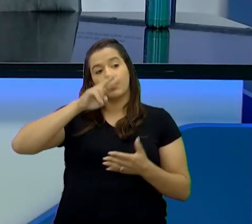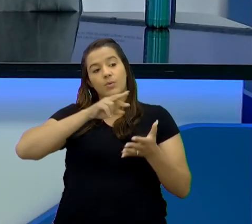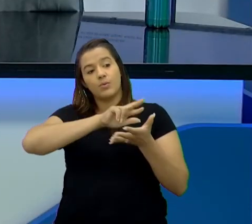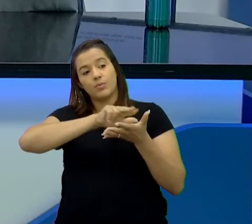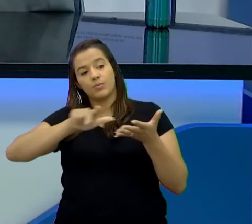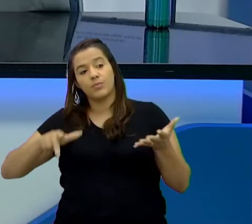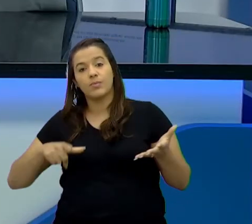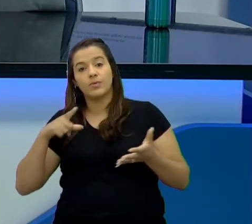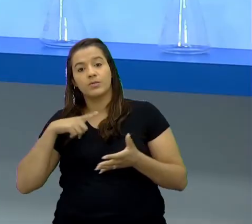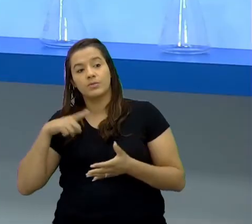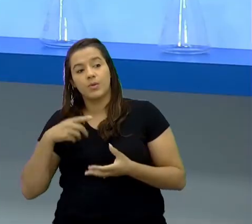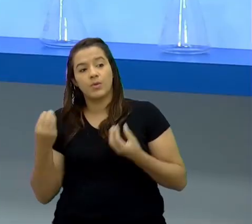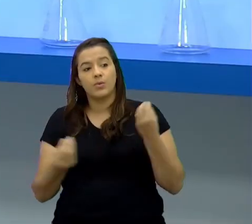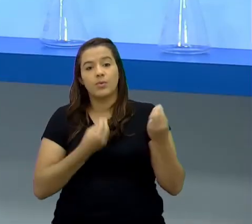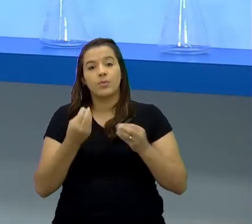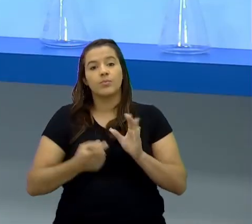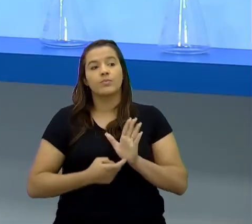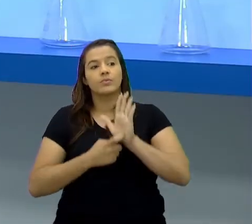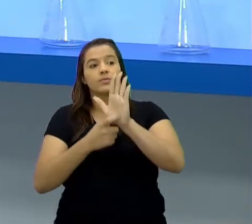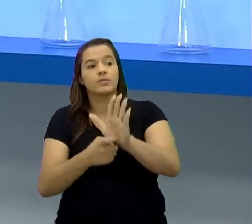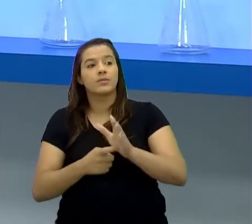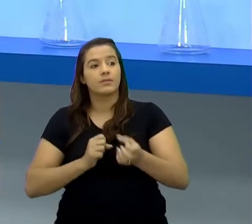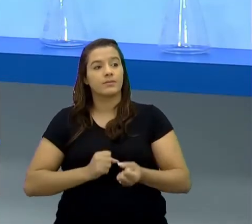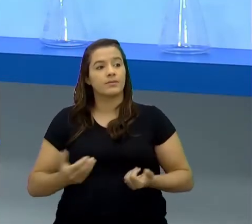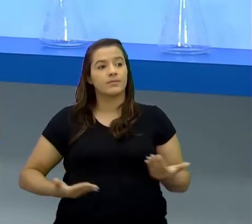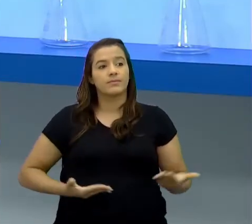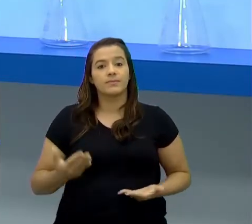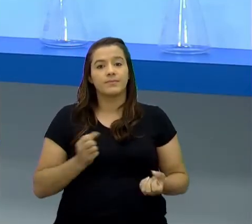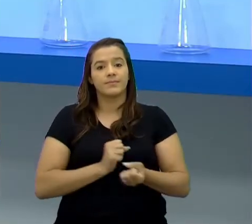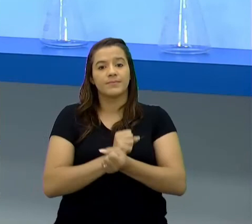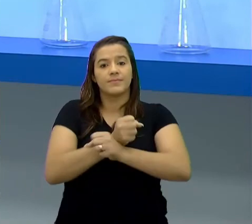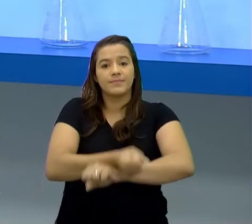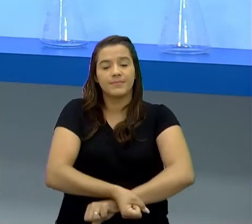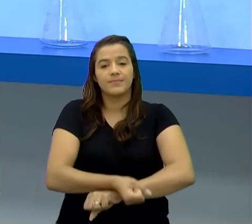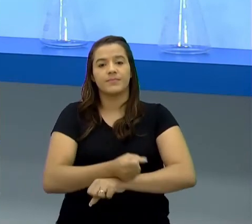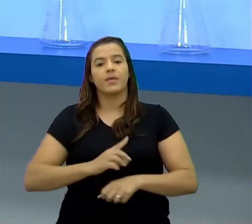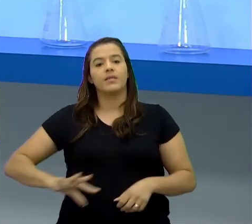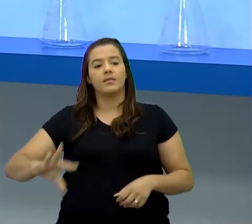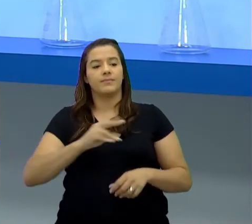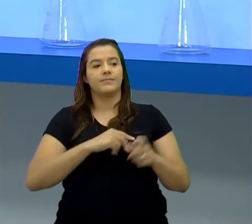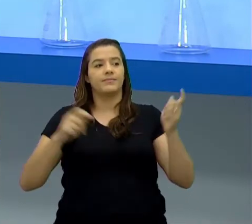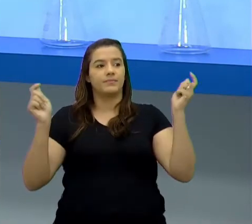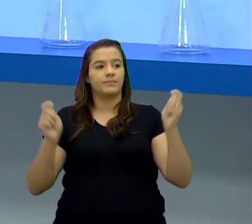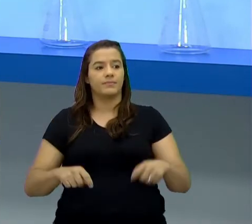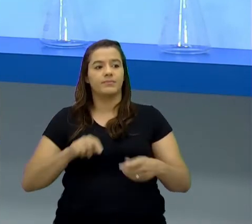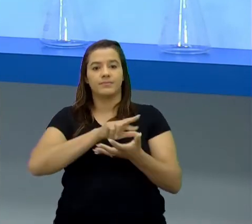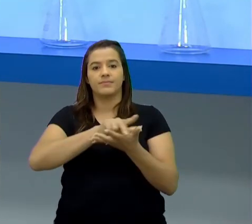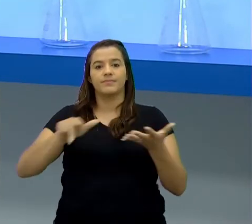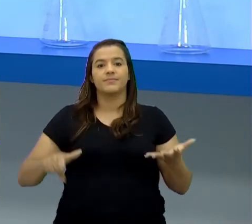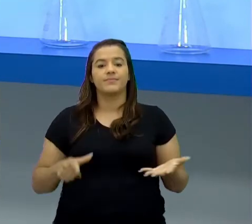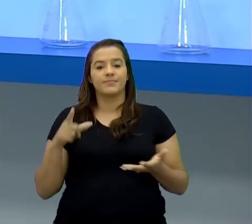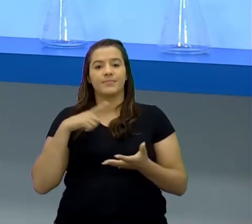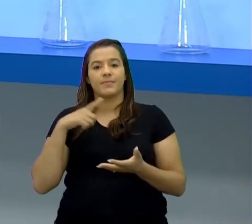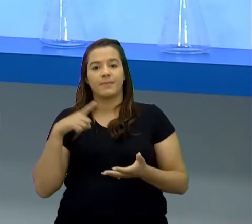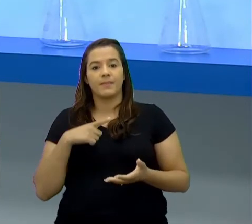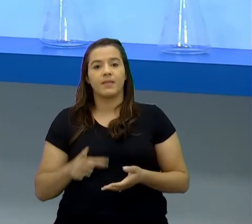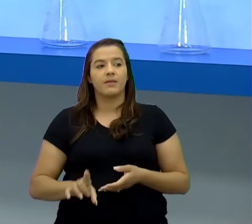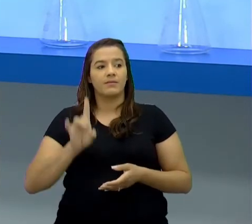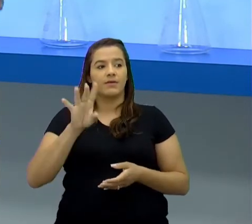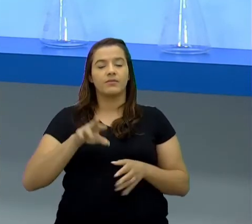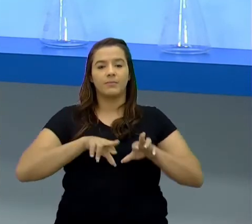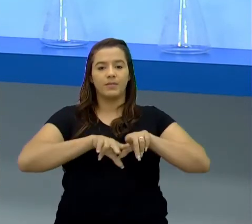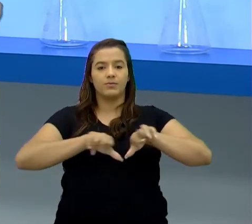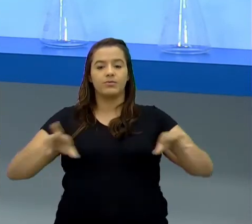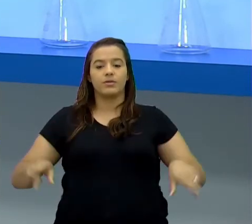nos trouxeram os escravizados, né, do continente africano, a primeira parte que eles faziam é colocar de etnias e